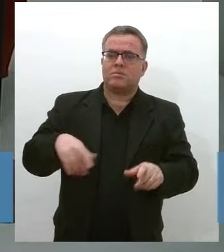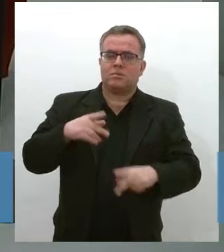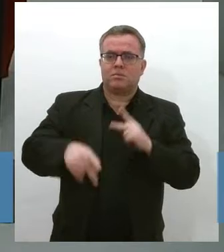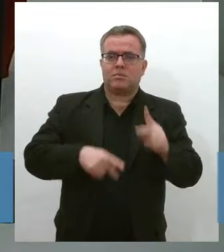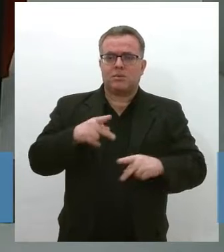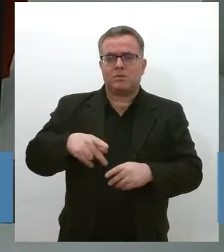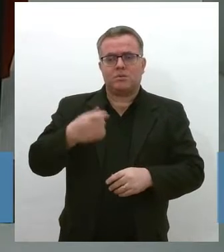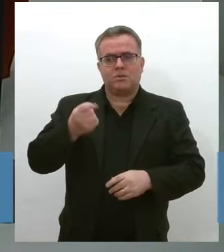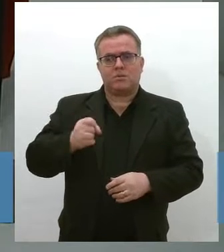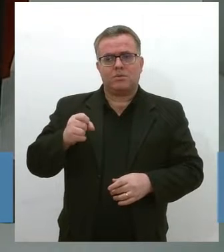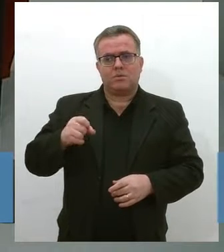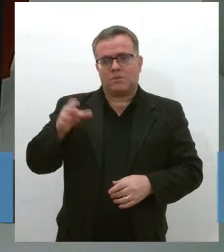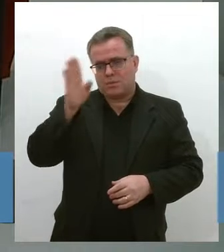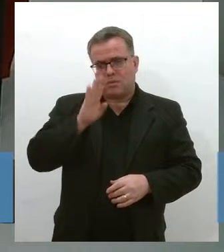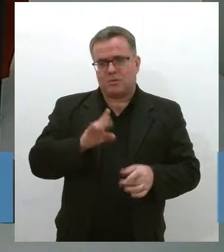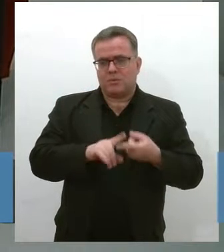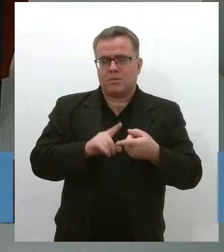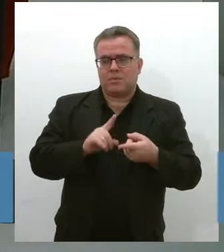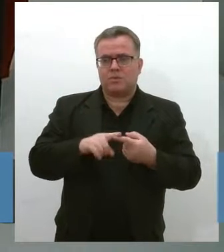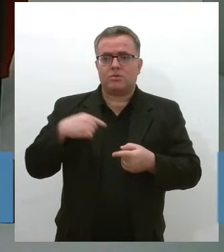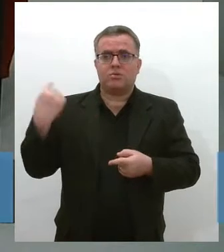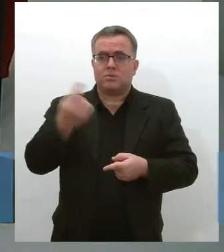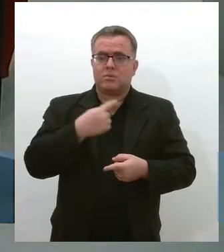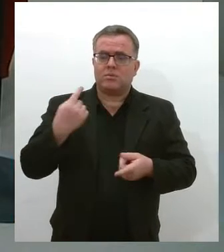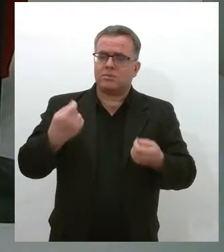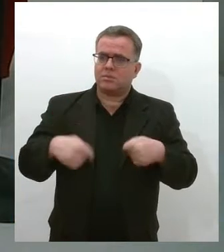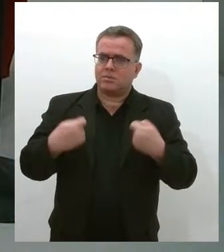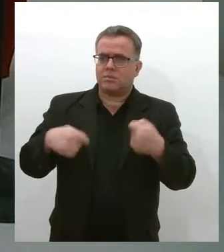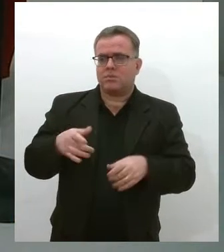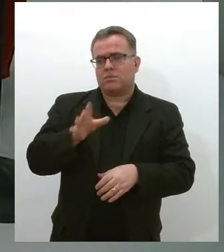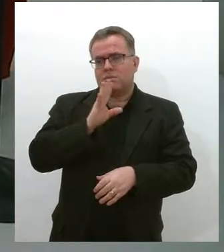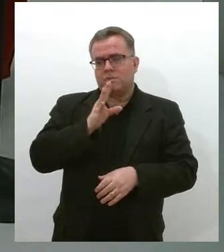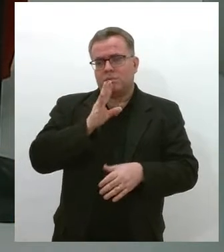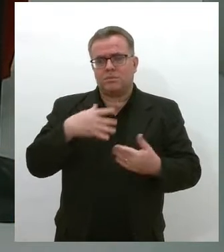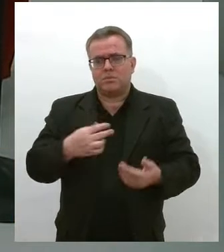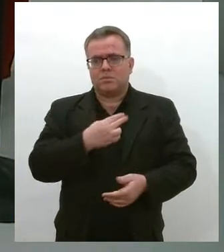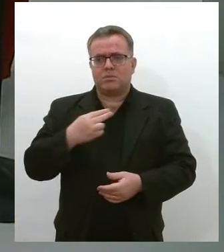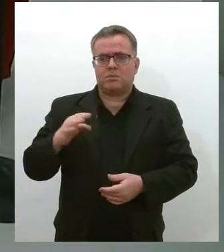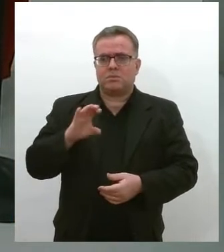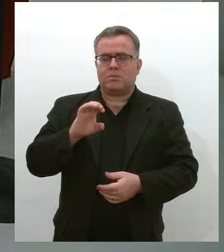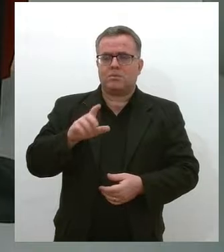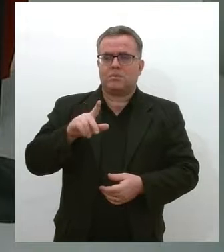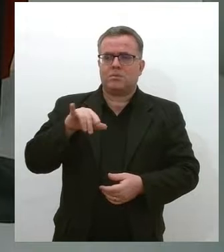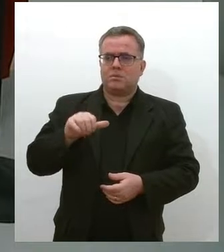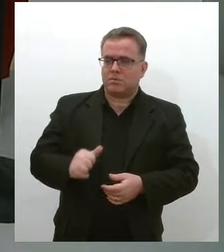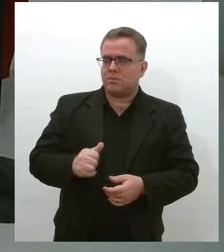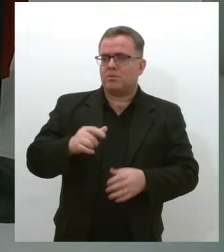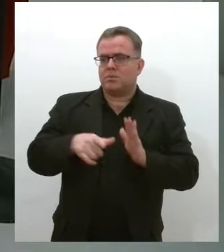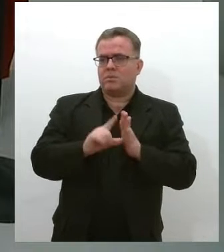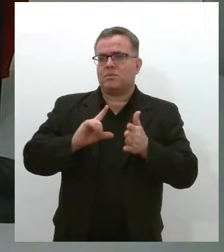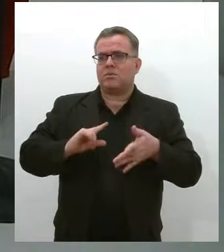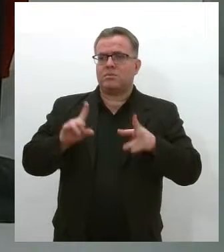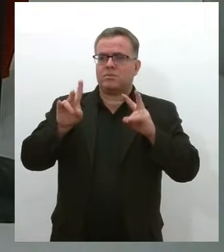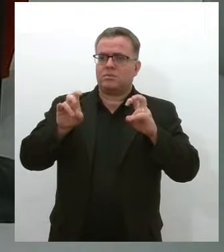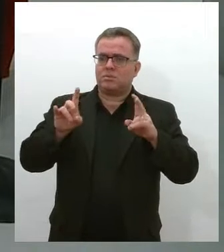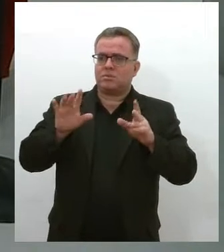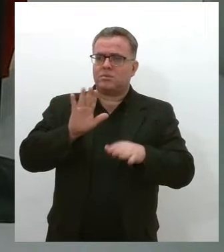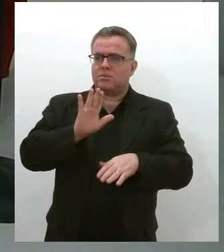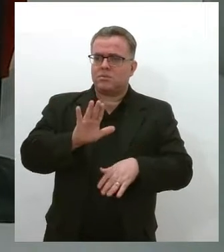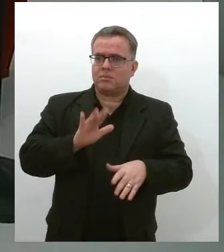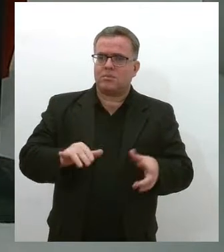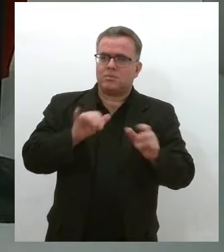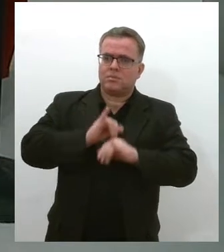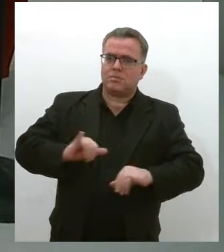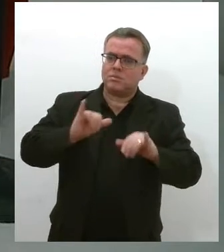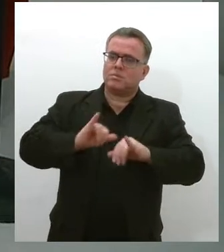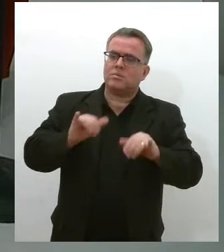qual todos devem participar. Eu sou Clécia Carla e antes de entrarmos no tema do programa de hoje, temos uma atualização sobre um